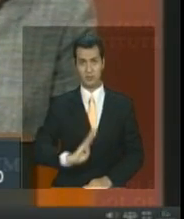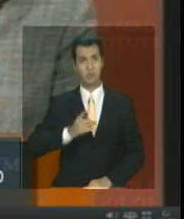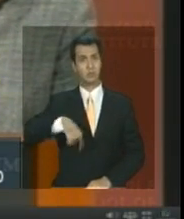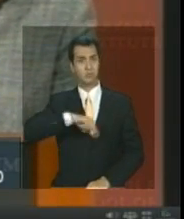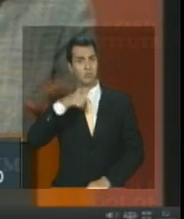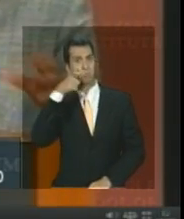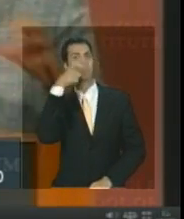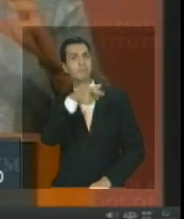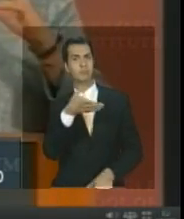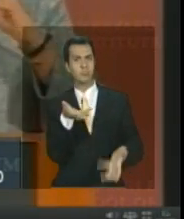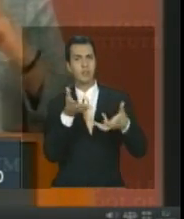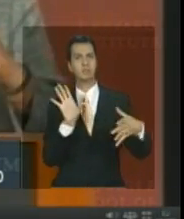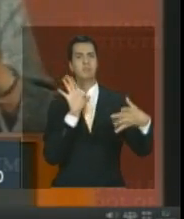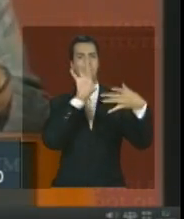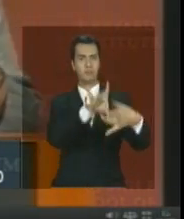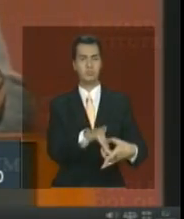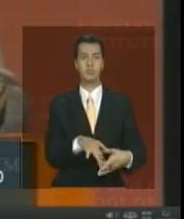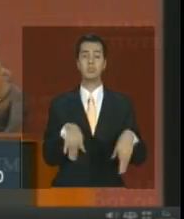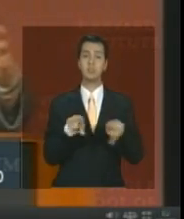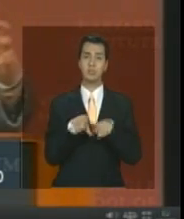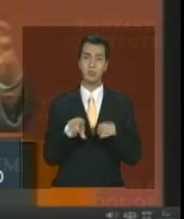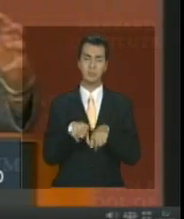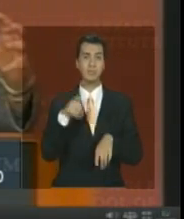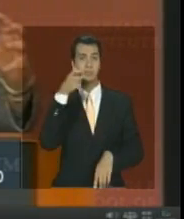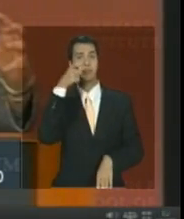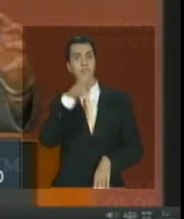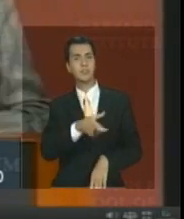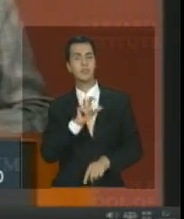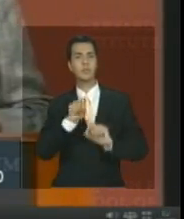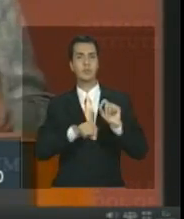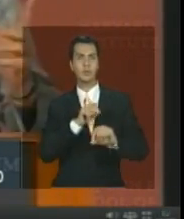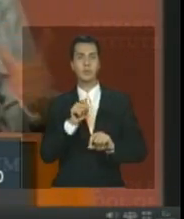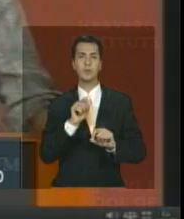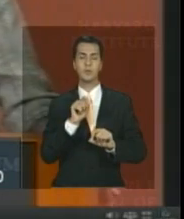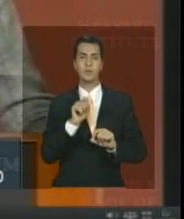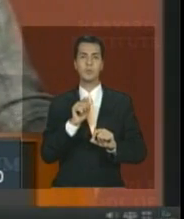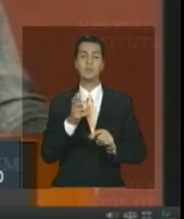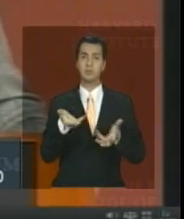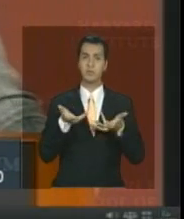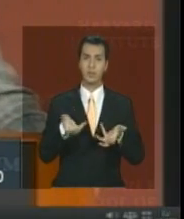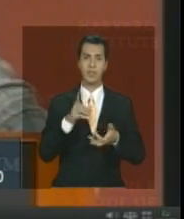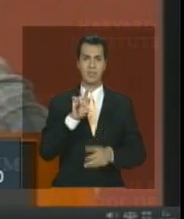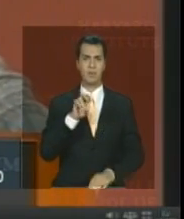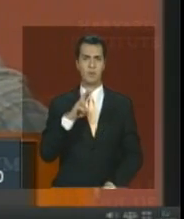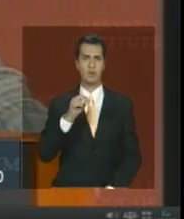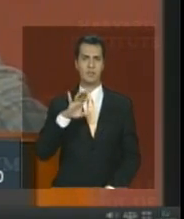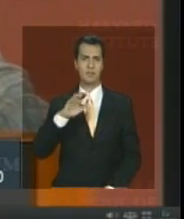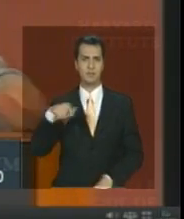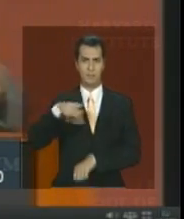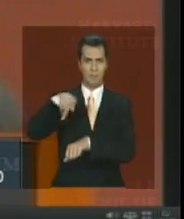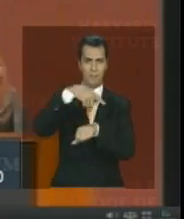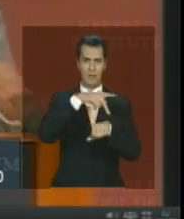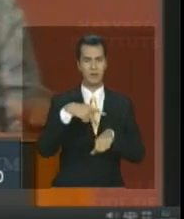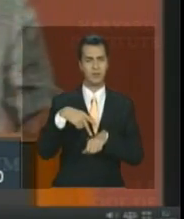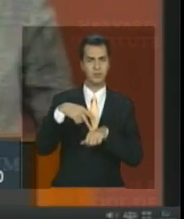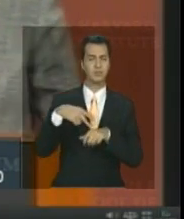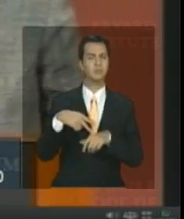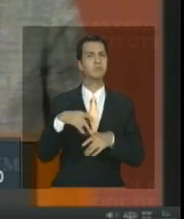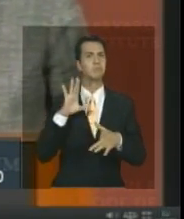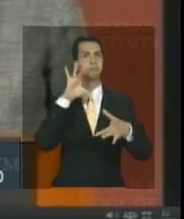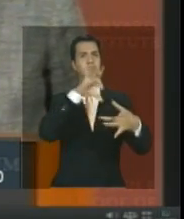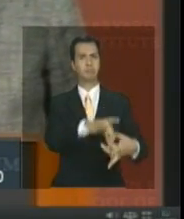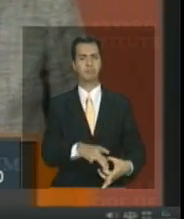essa parceria. E interessa essa parceria e elas são as grandes democracias desse hemisfério. E, além